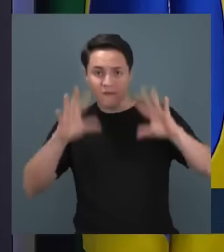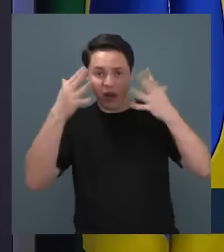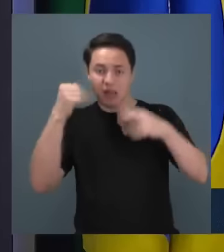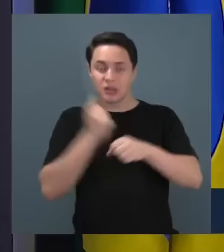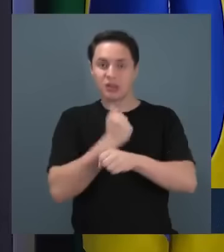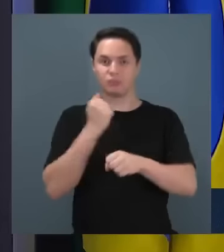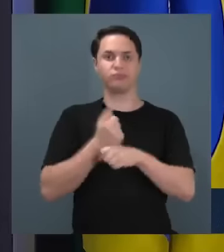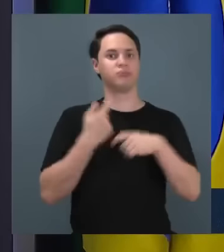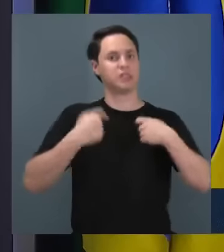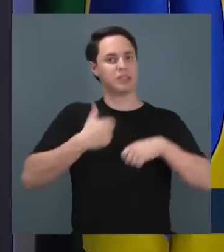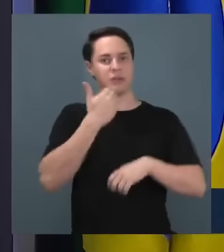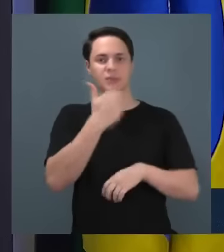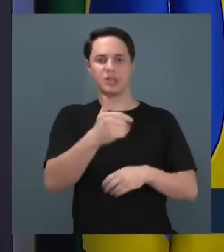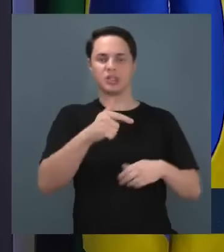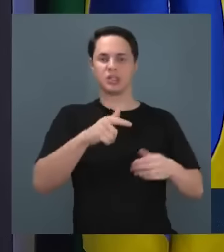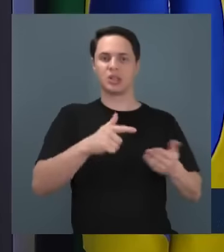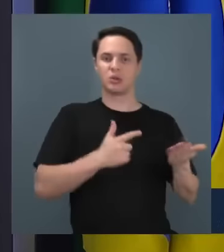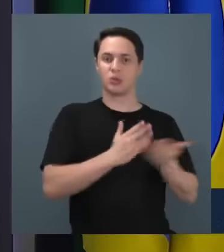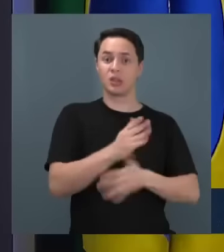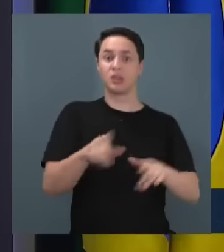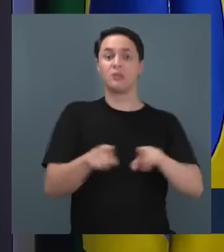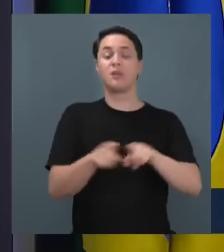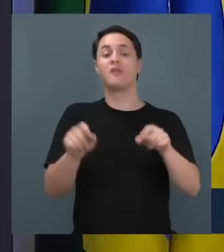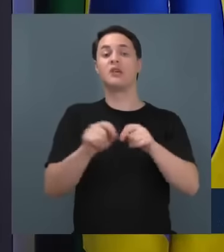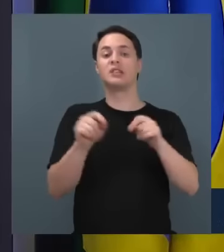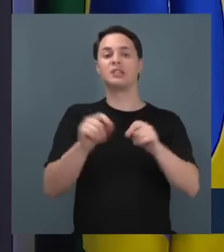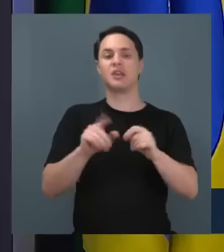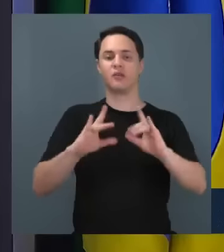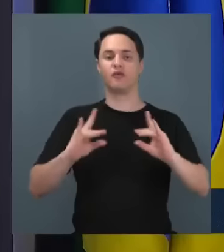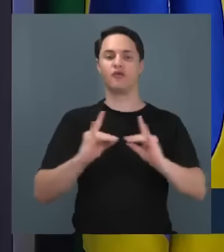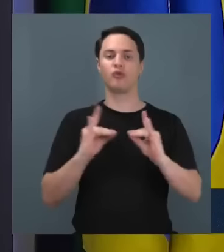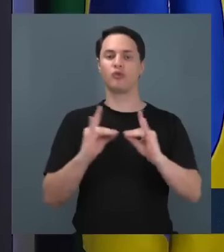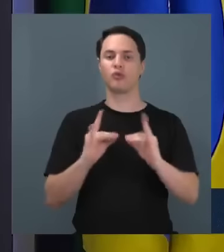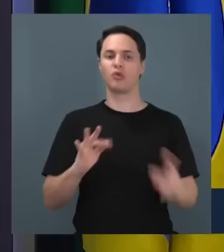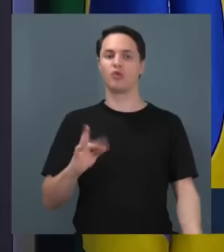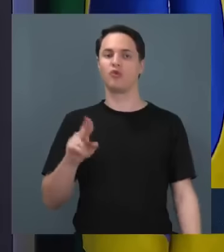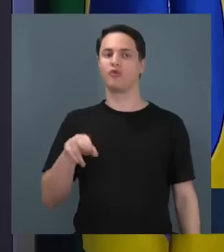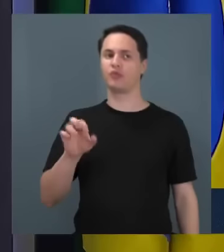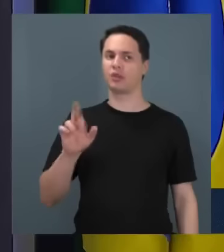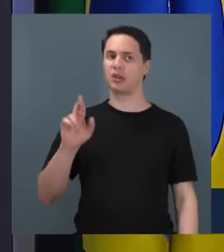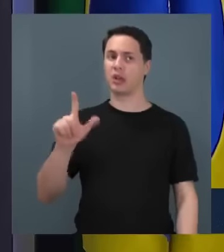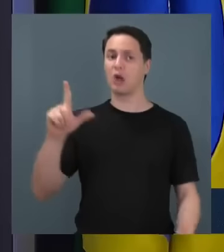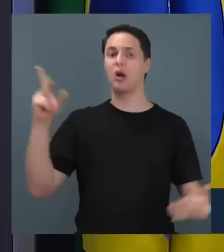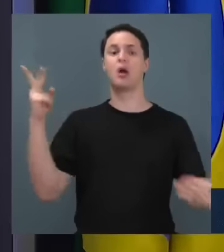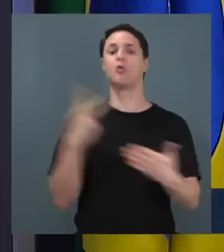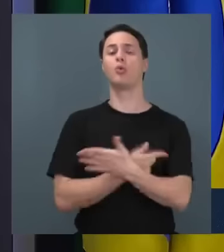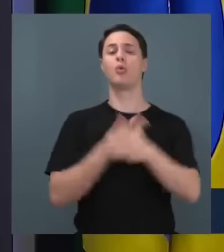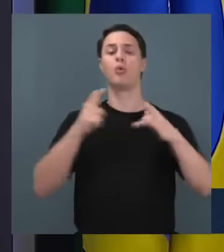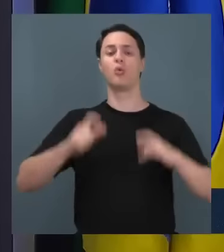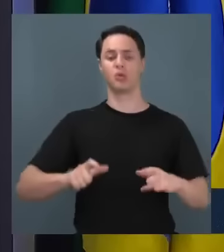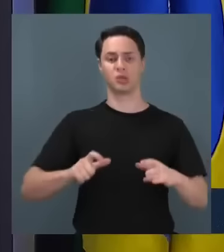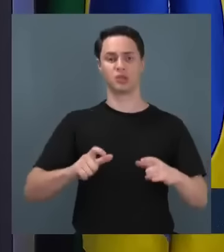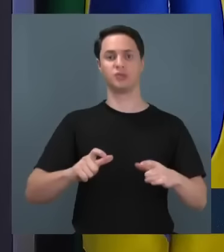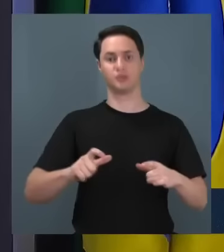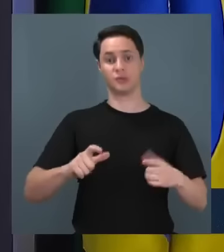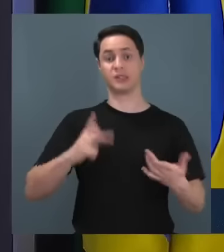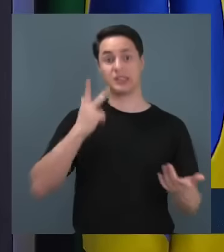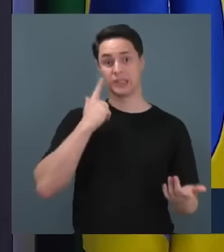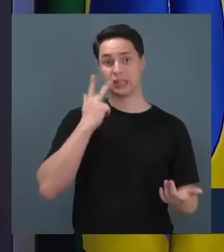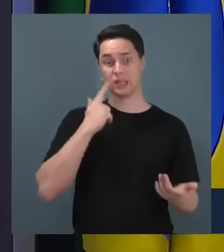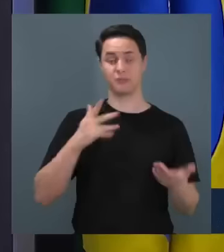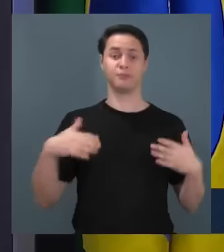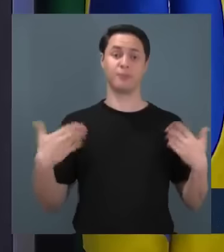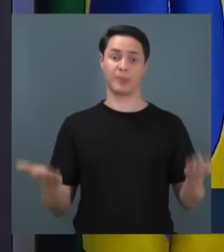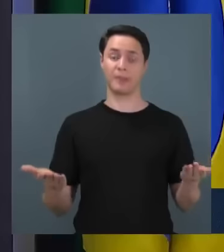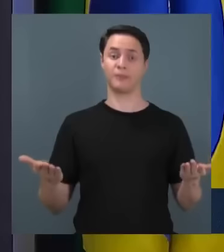reformas e até mesmo funerais à luz do dia. Isso acontece no Ceará, na Terra da Luz hoje. Estamos